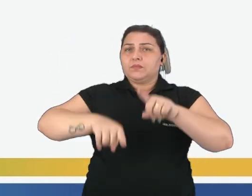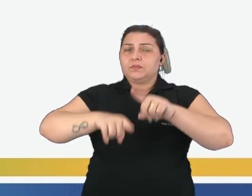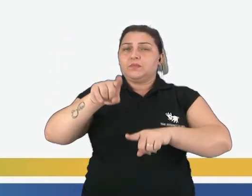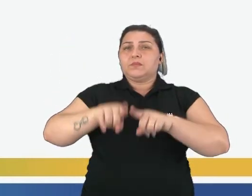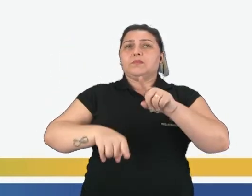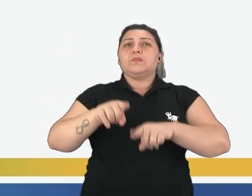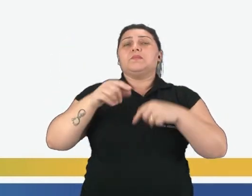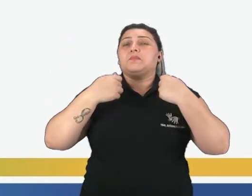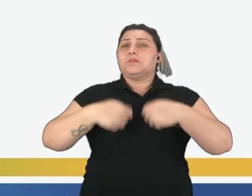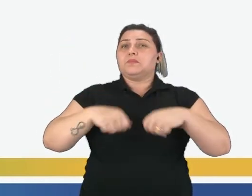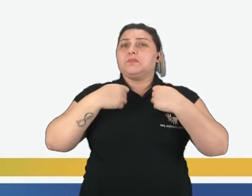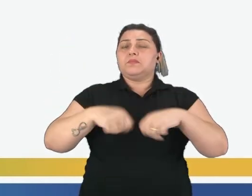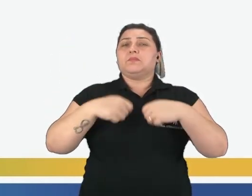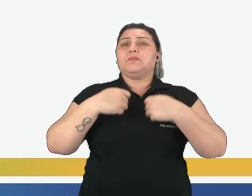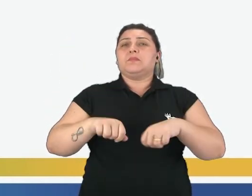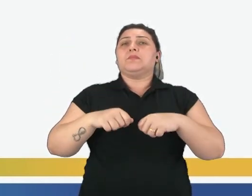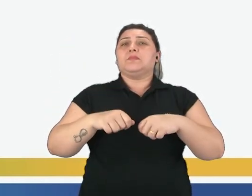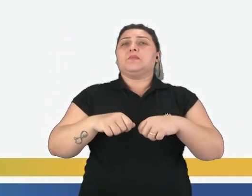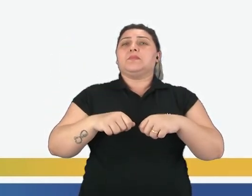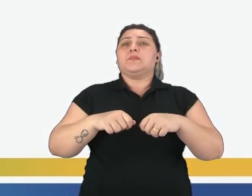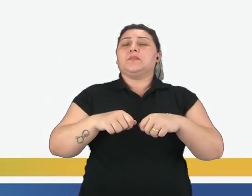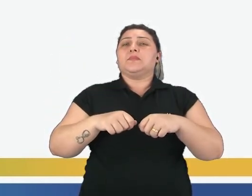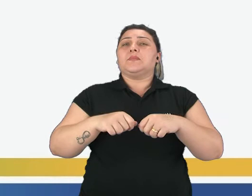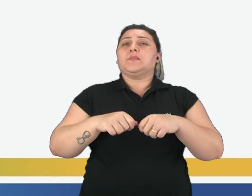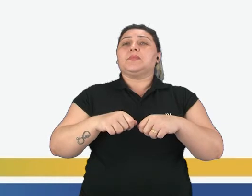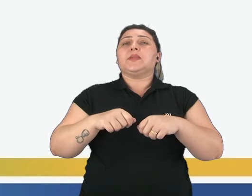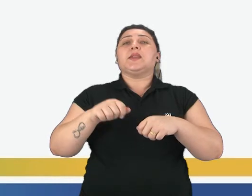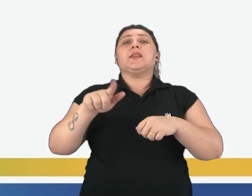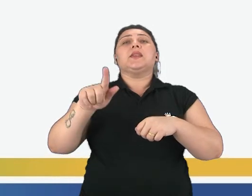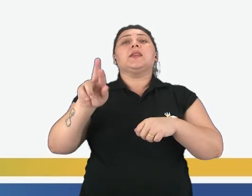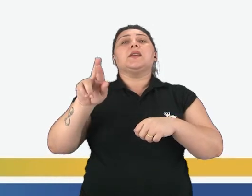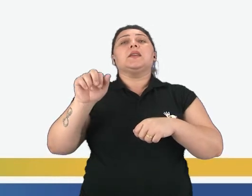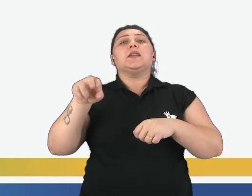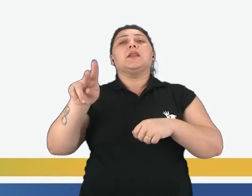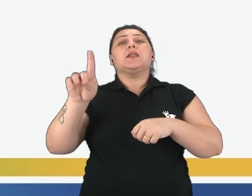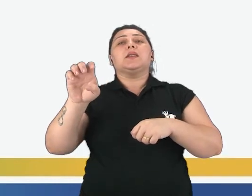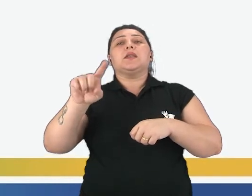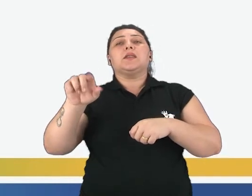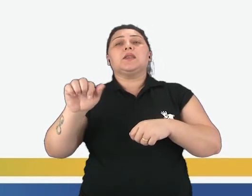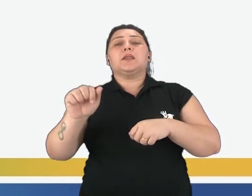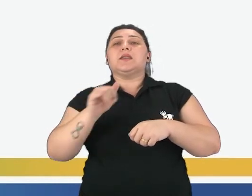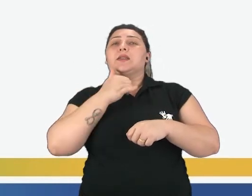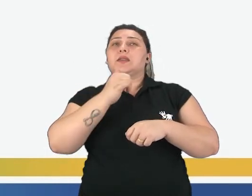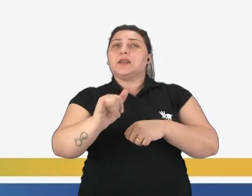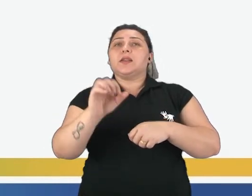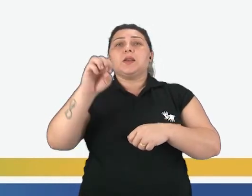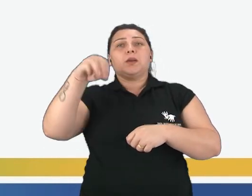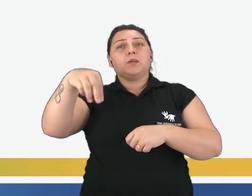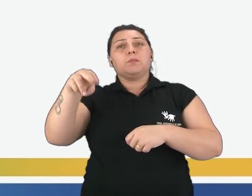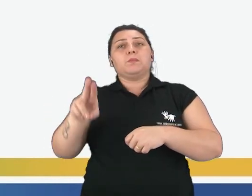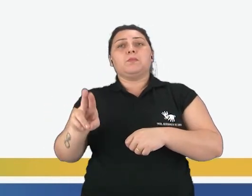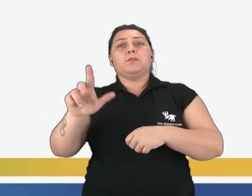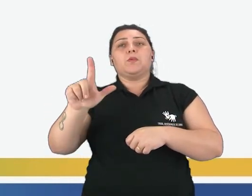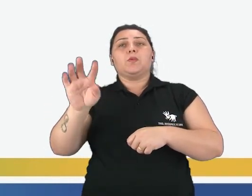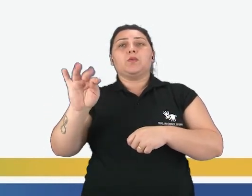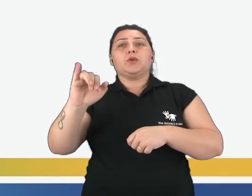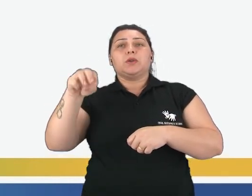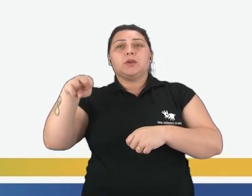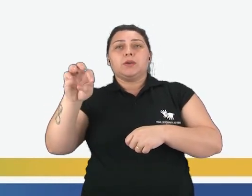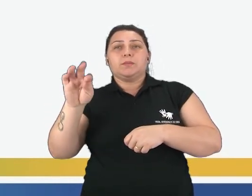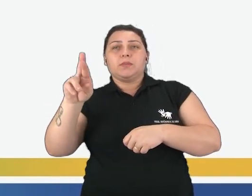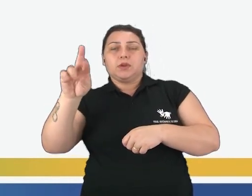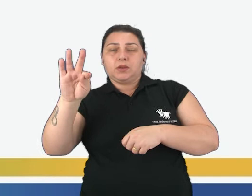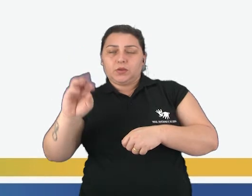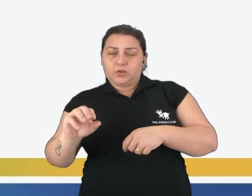peculiar que é necessário para medir as grandezas elétricas, né? O nome desse instrumento aí é multímetro. Também nasceu